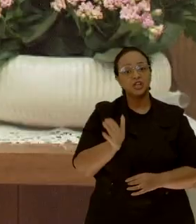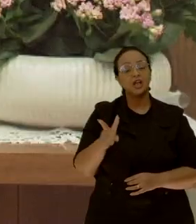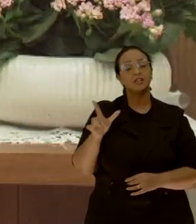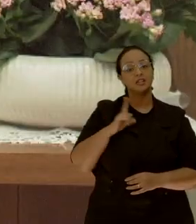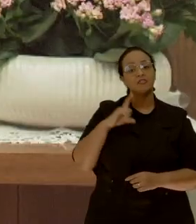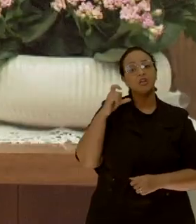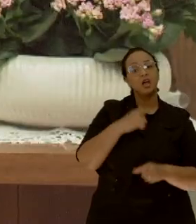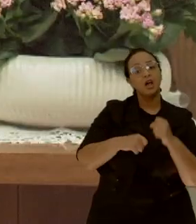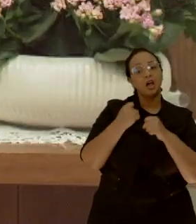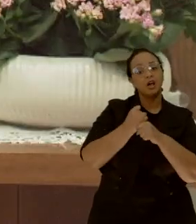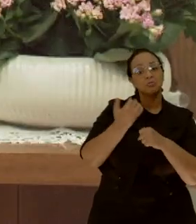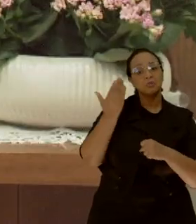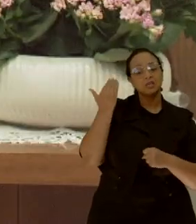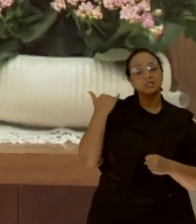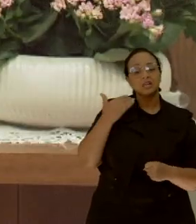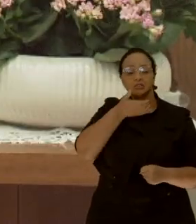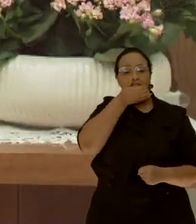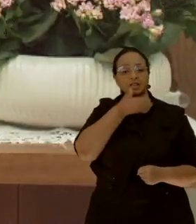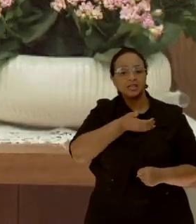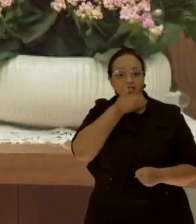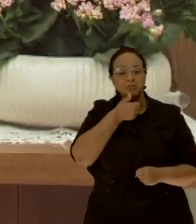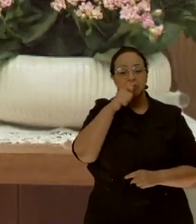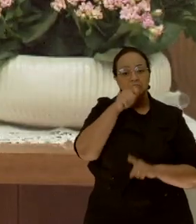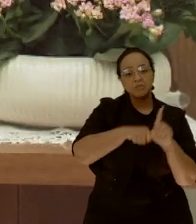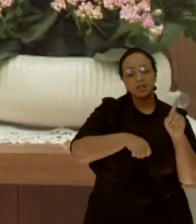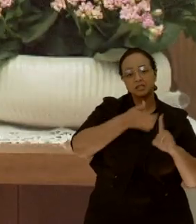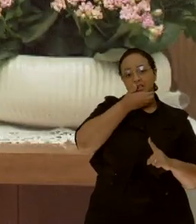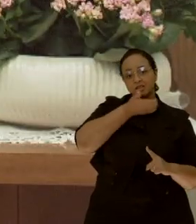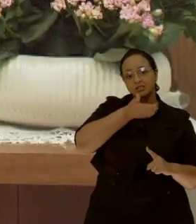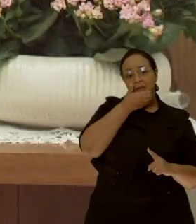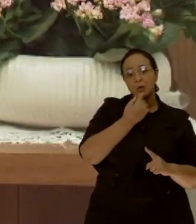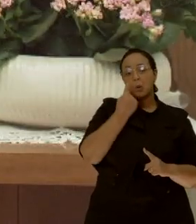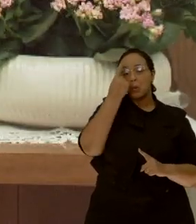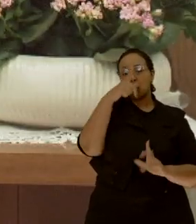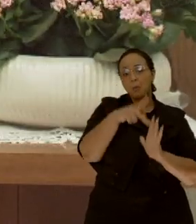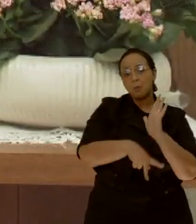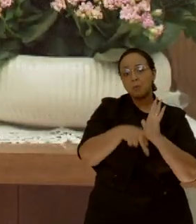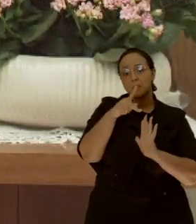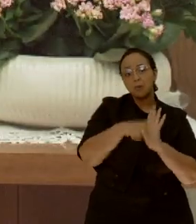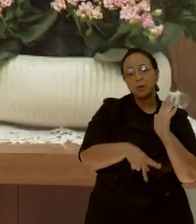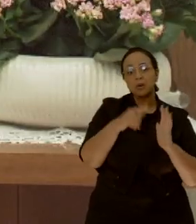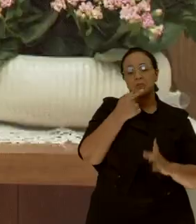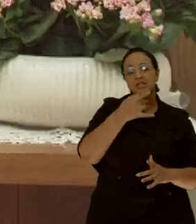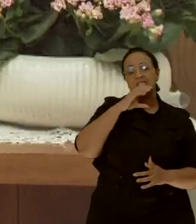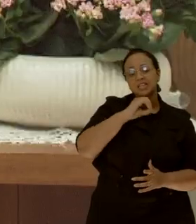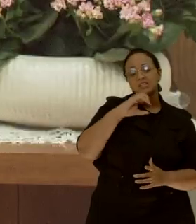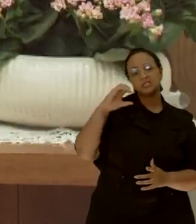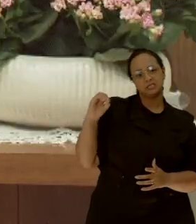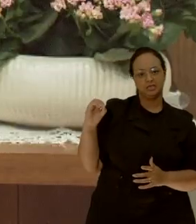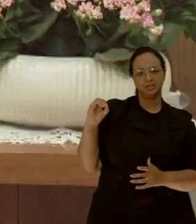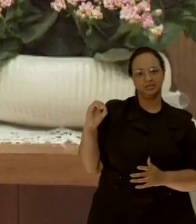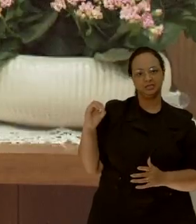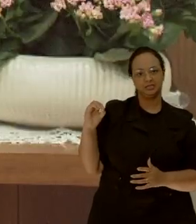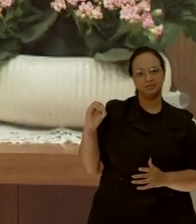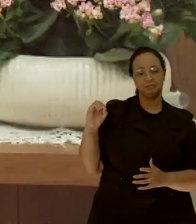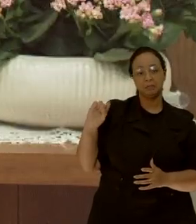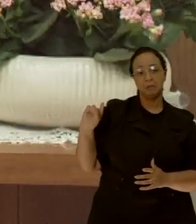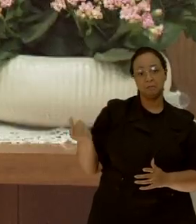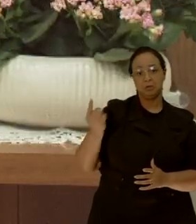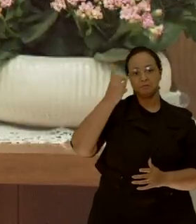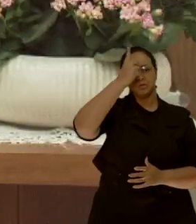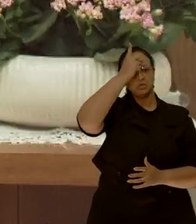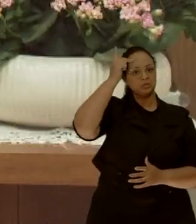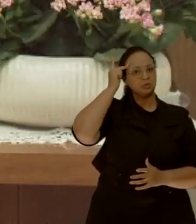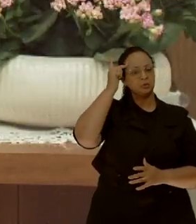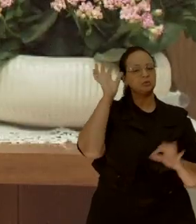passado, em dezembro, novembro, dezembro, só num programa 700 e tantos mil